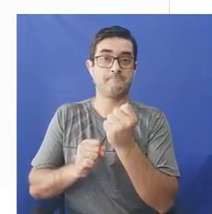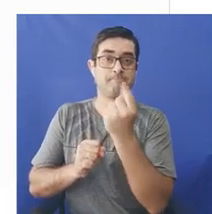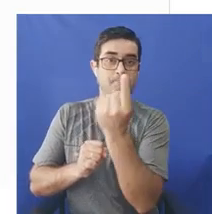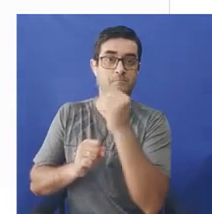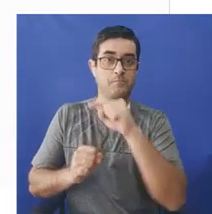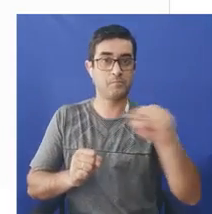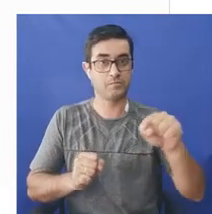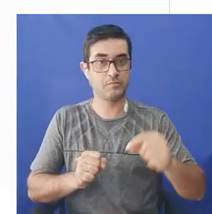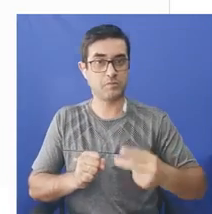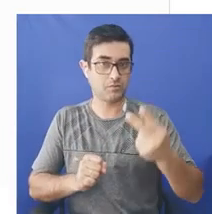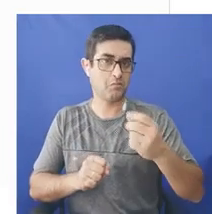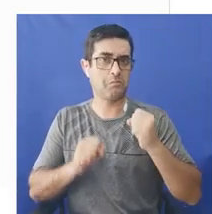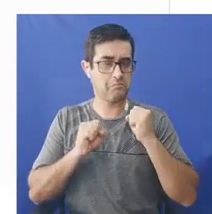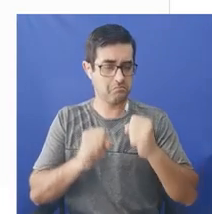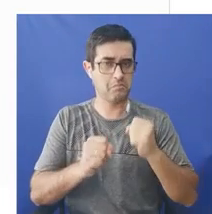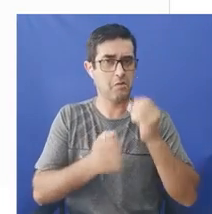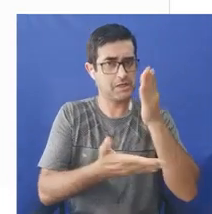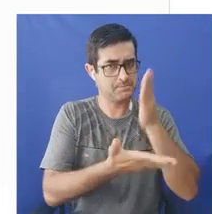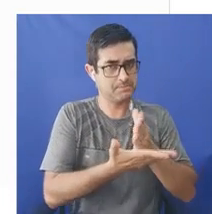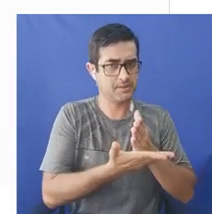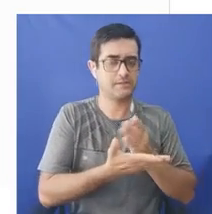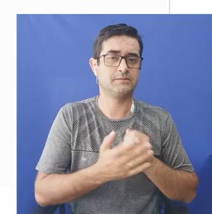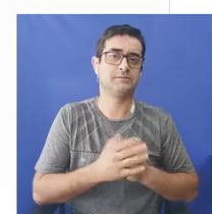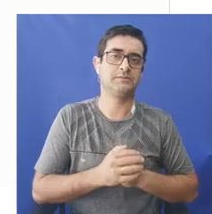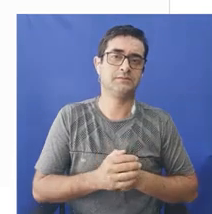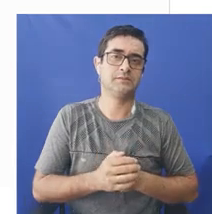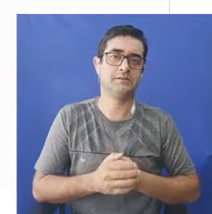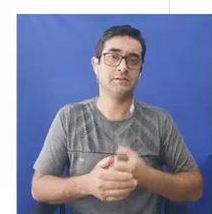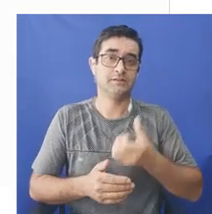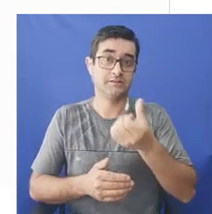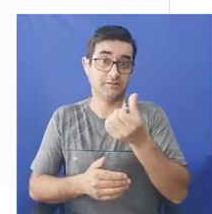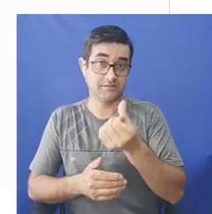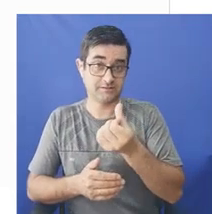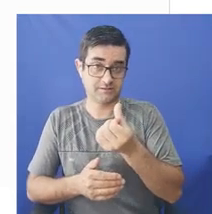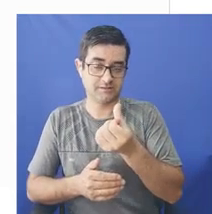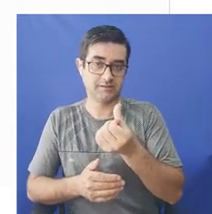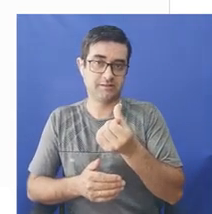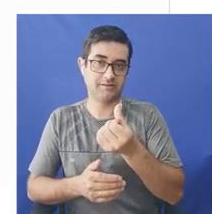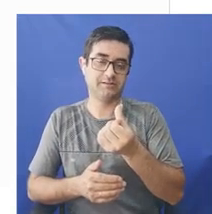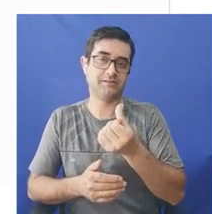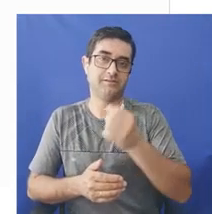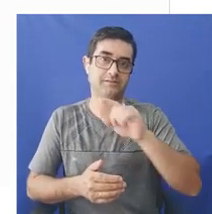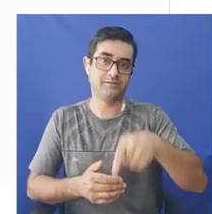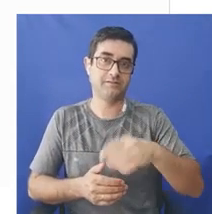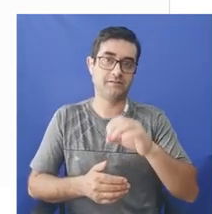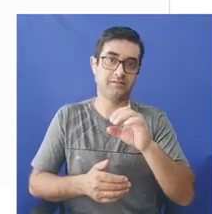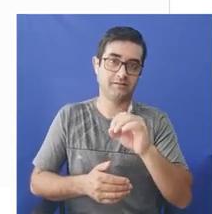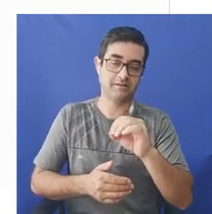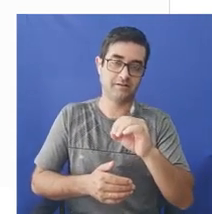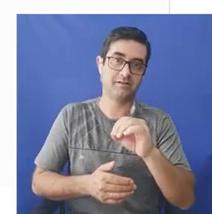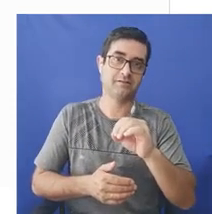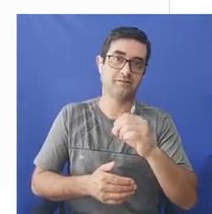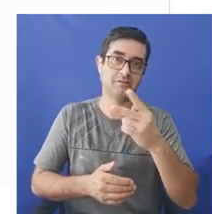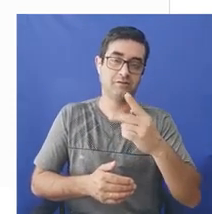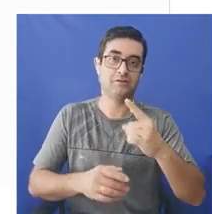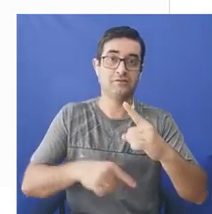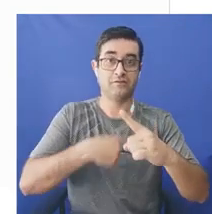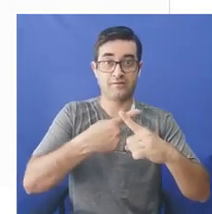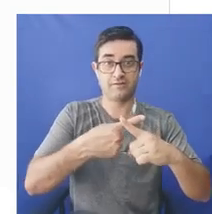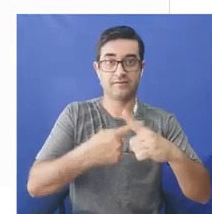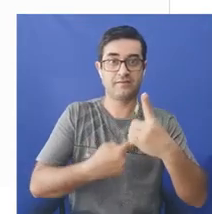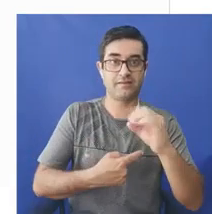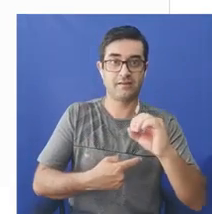mol. Por quê? Se 1 mol é 6,022 vezes 10 na 23, eu posso